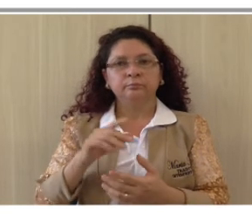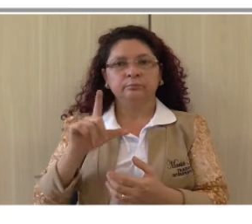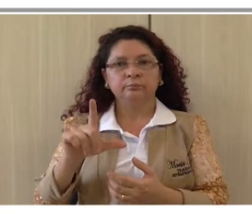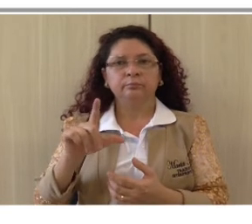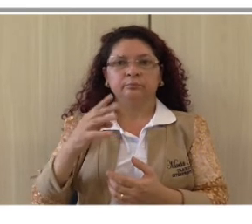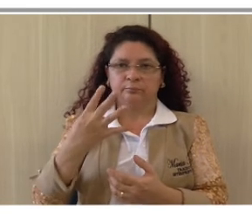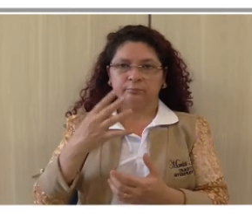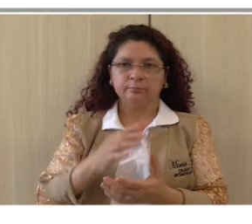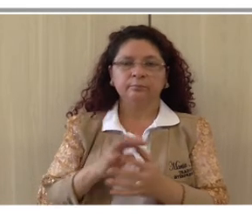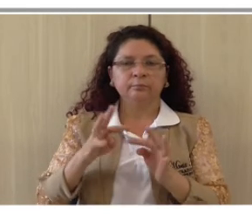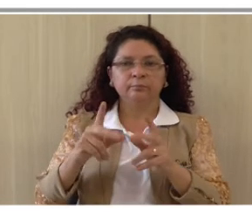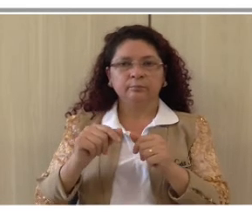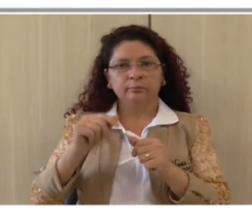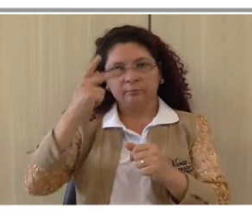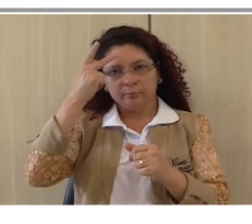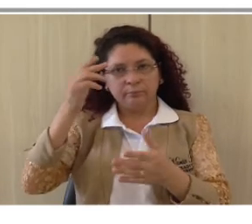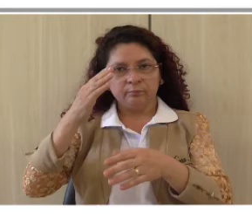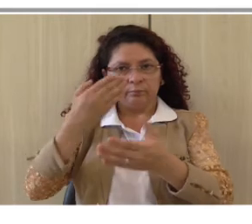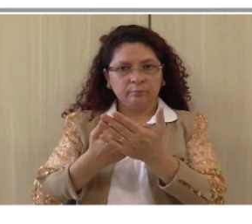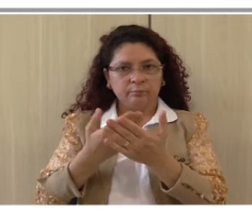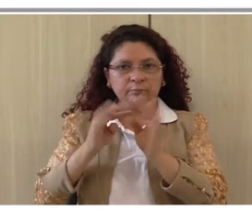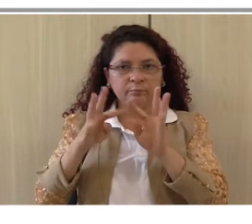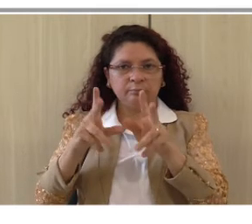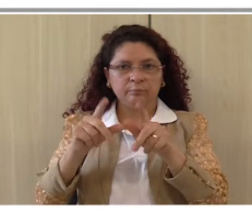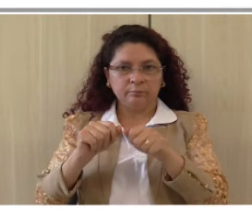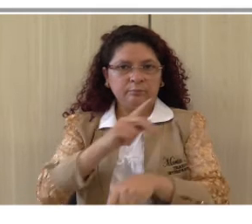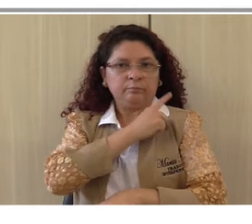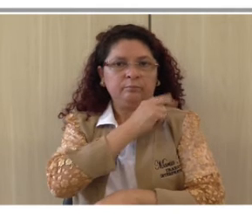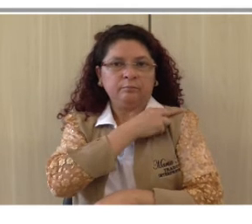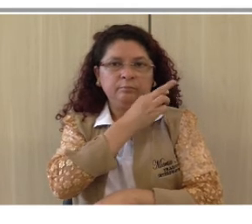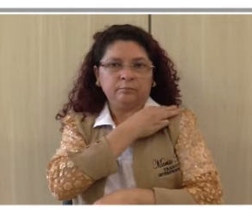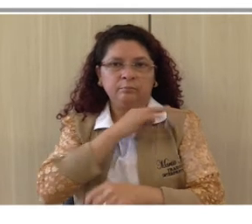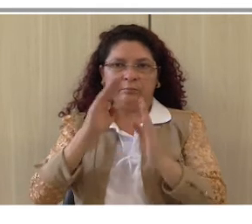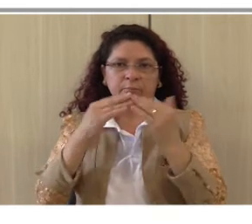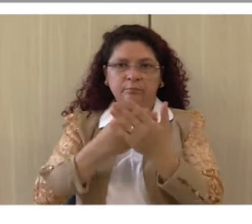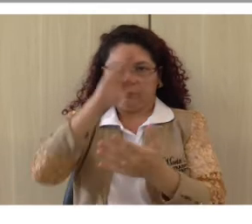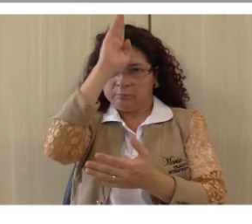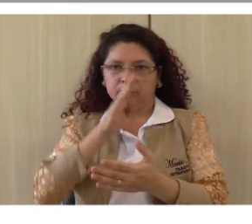L4, candidato que tenha cursado integralmente o ensino médio em escola pública.